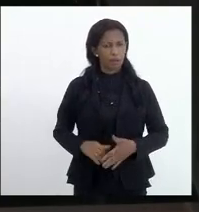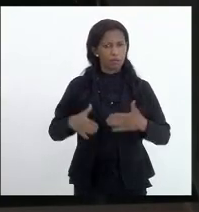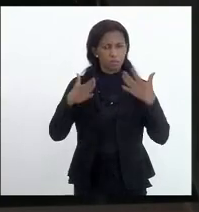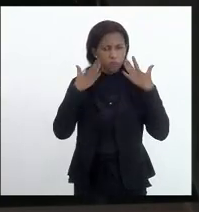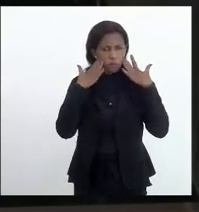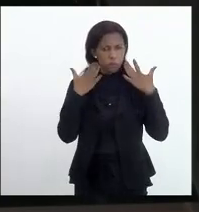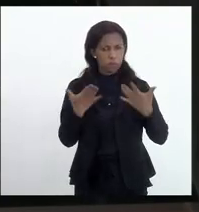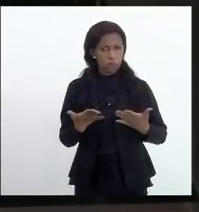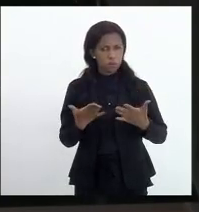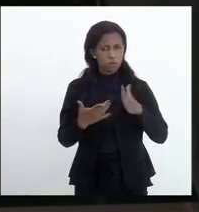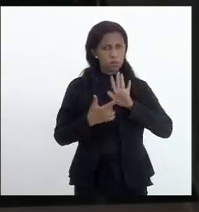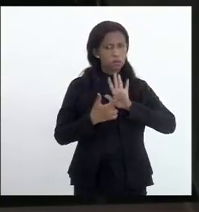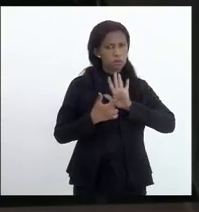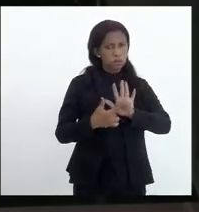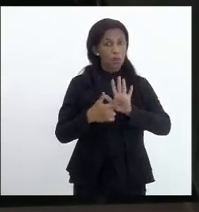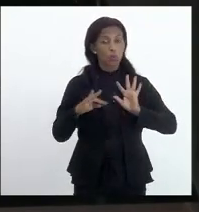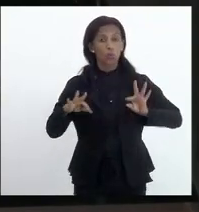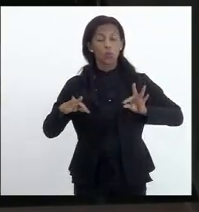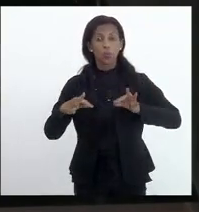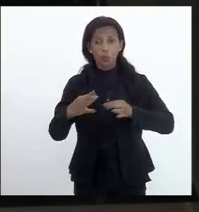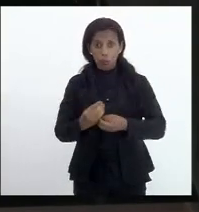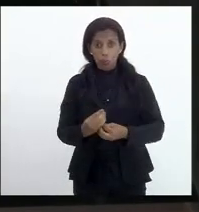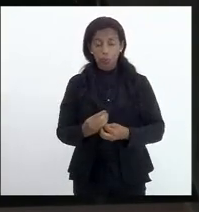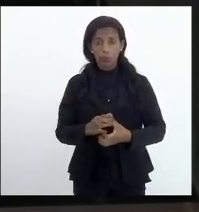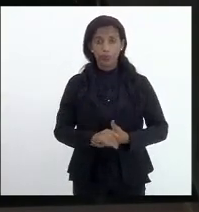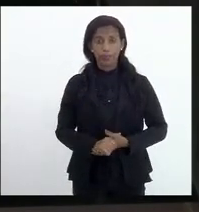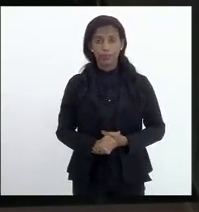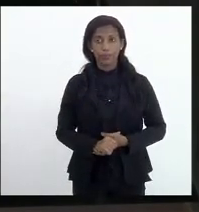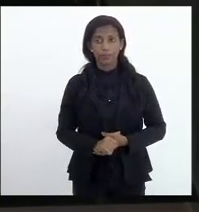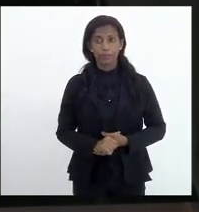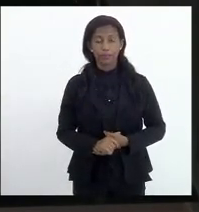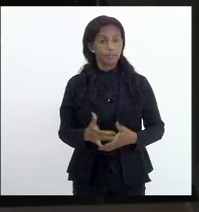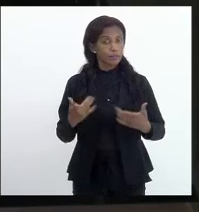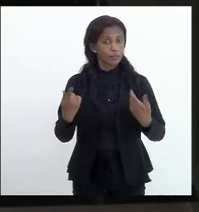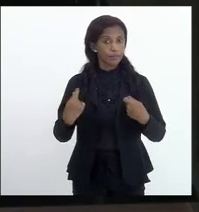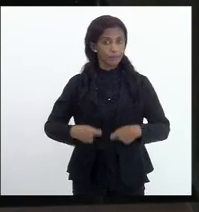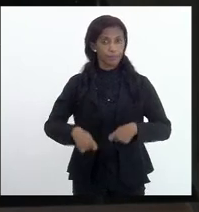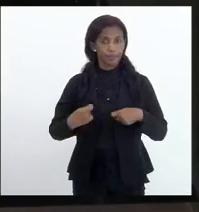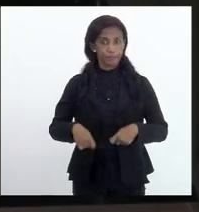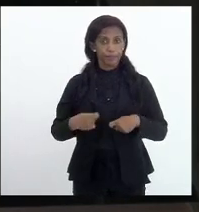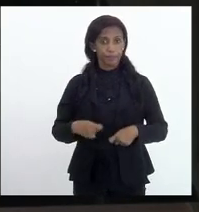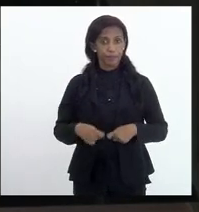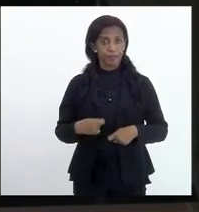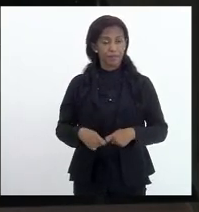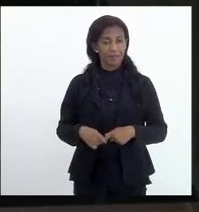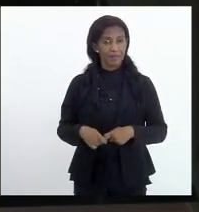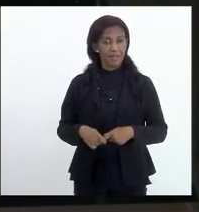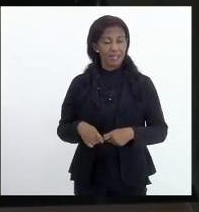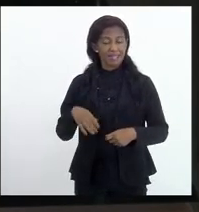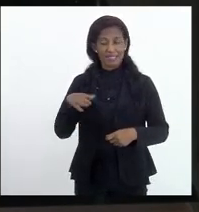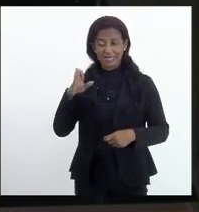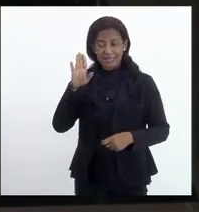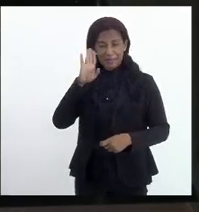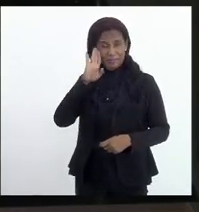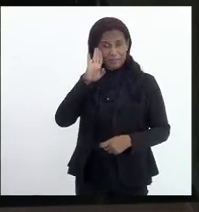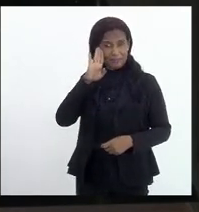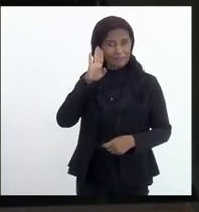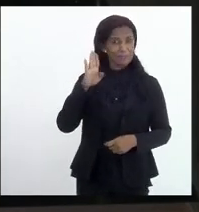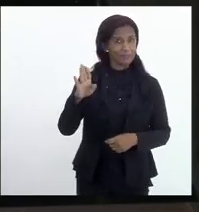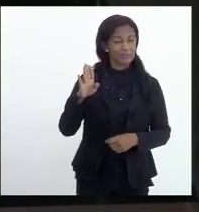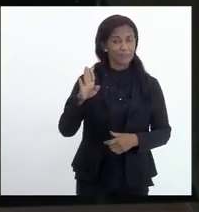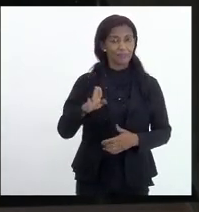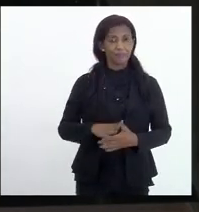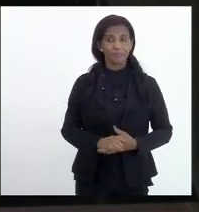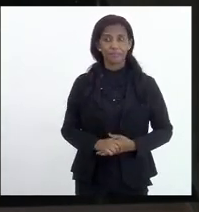explicitamos tudo aquilo que deve ser excepcionalizado,